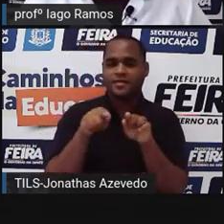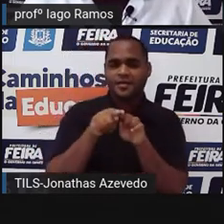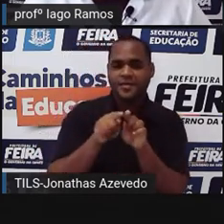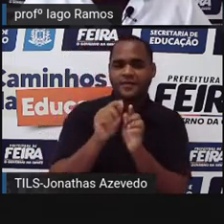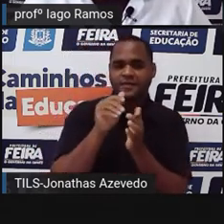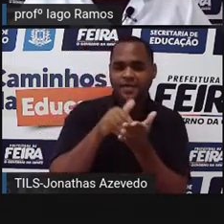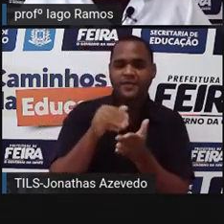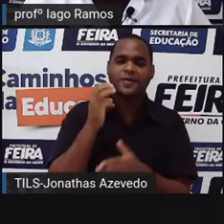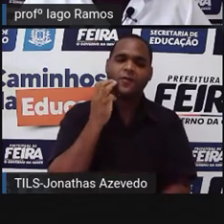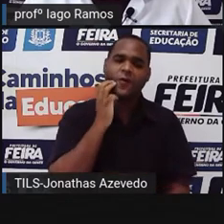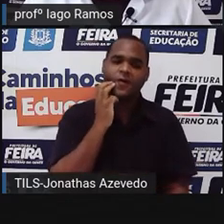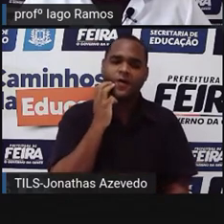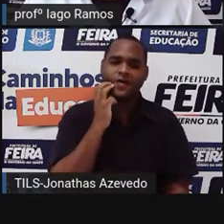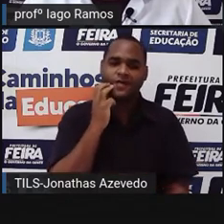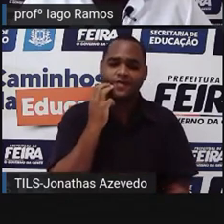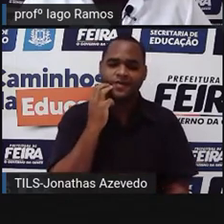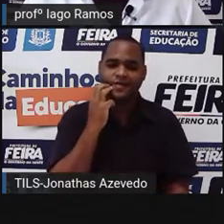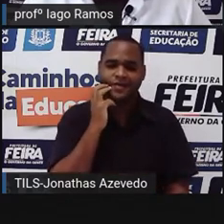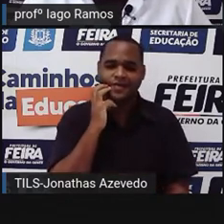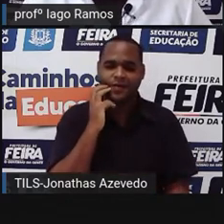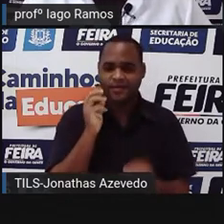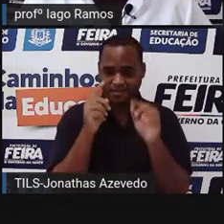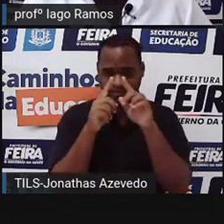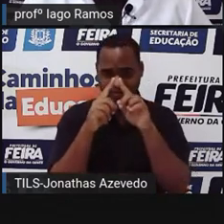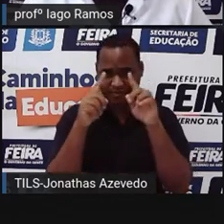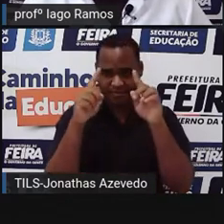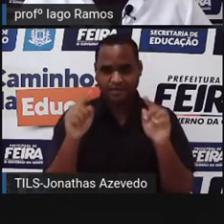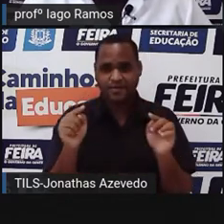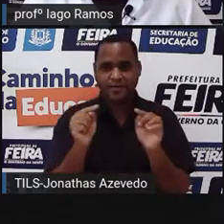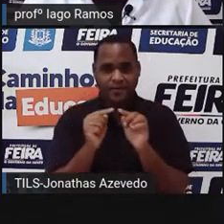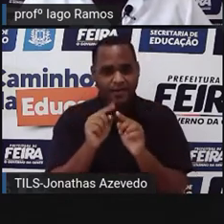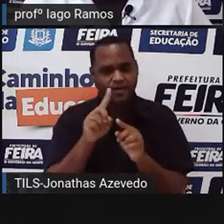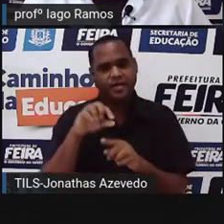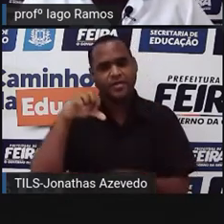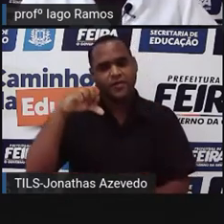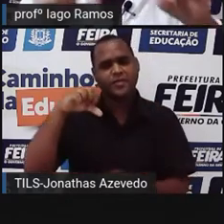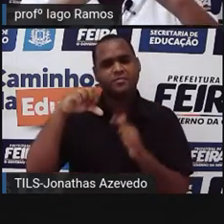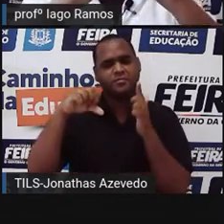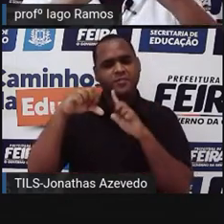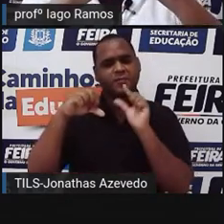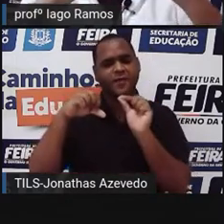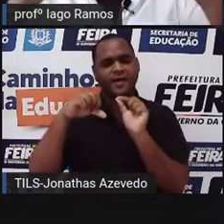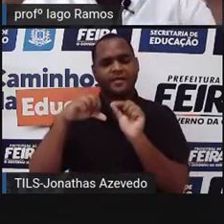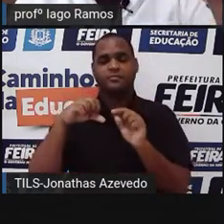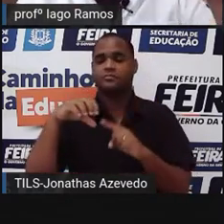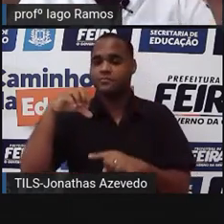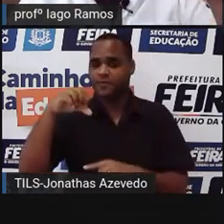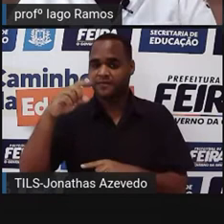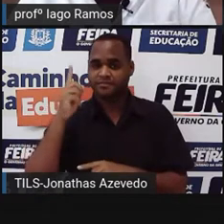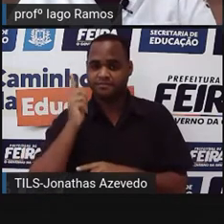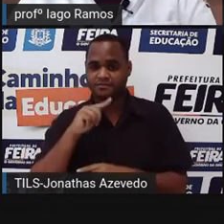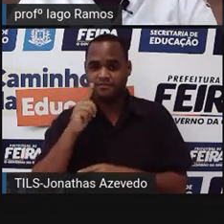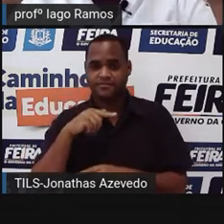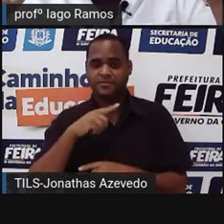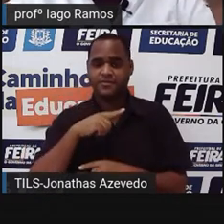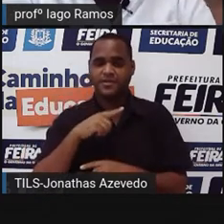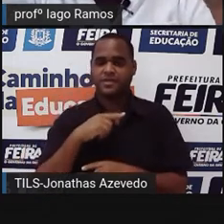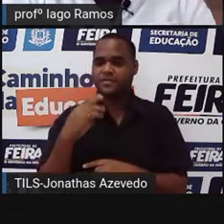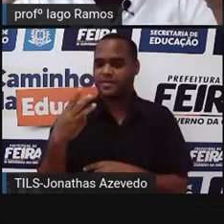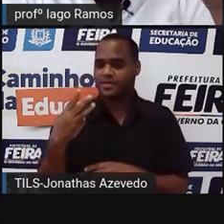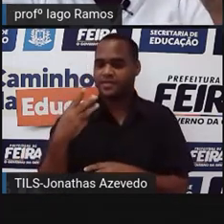do rosa, do quadrado rosa, tá? Que deu 9. Por que que dá 9? Porque o comprimento do quadrado é